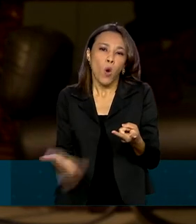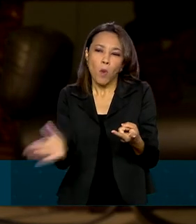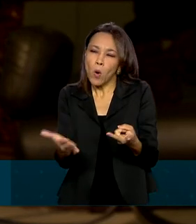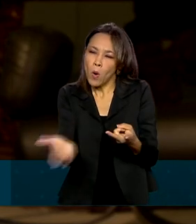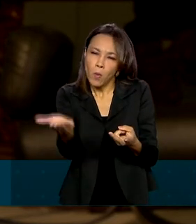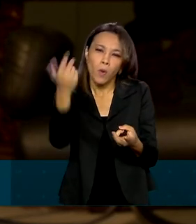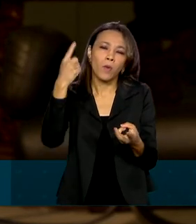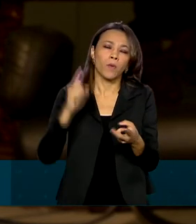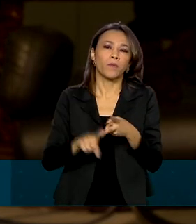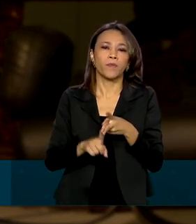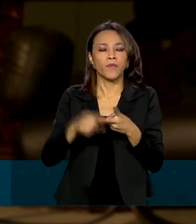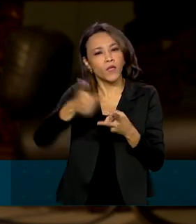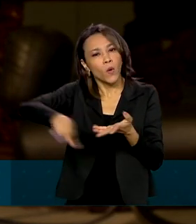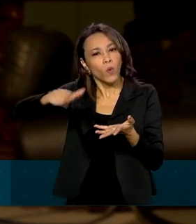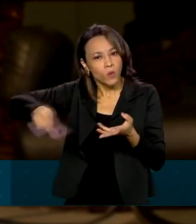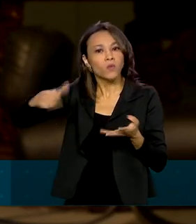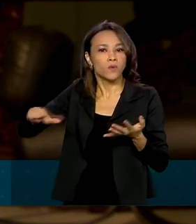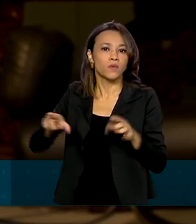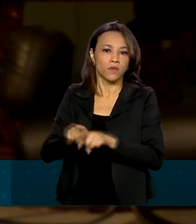coletiva e etc.